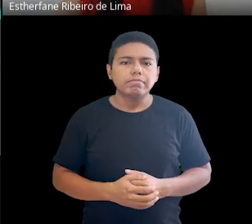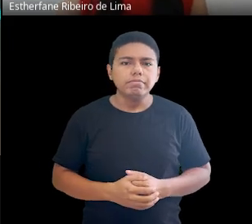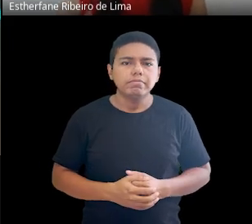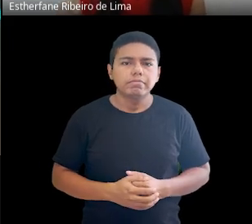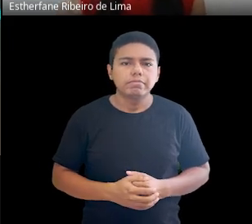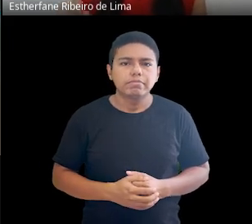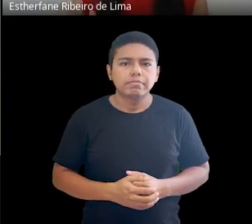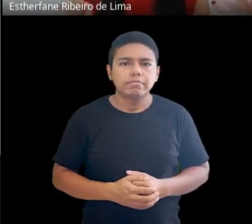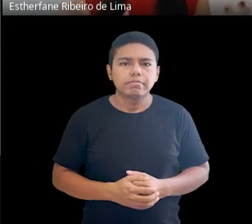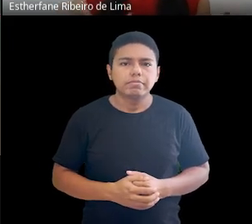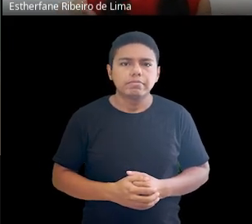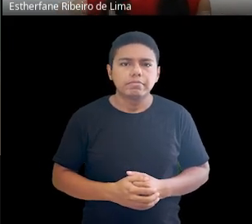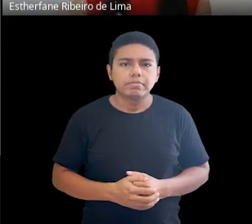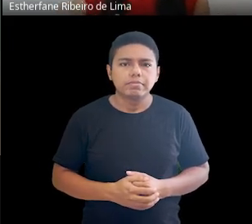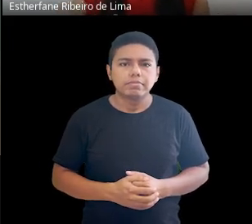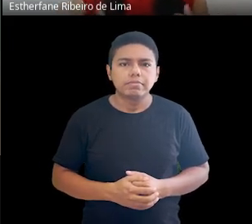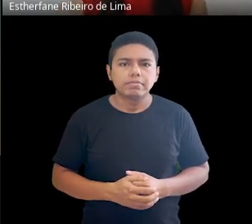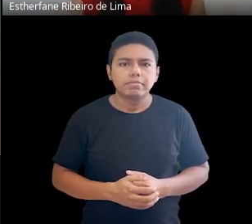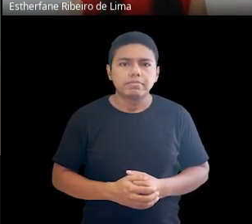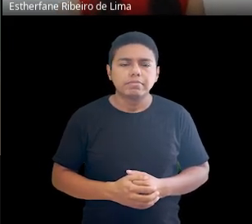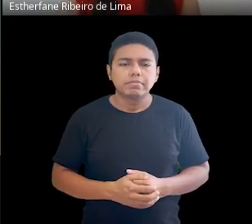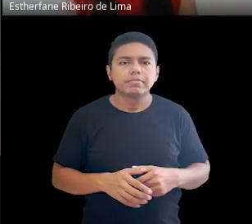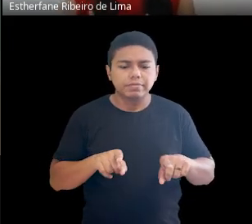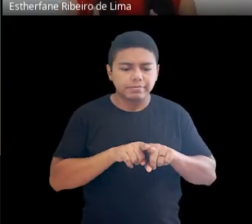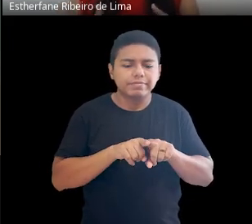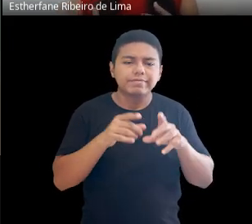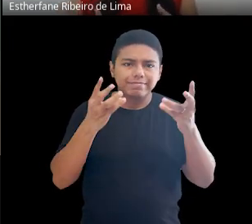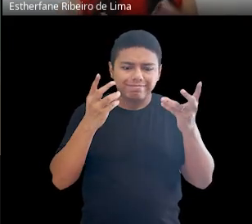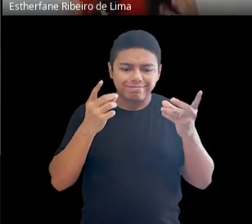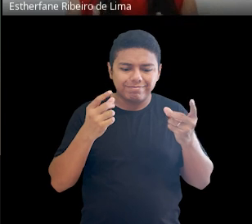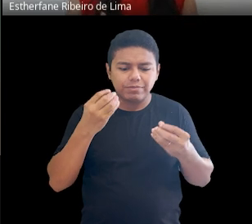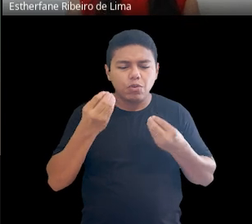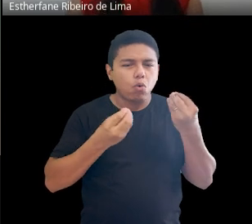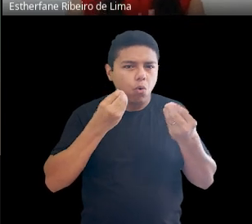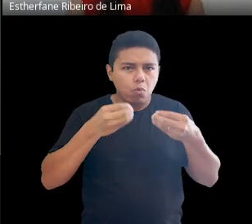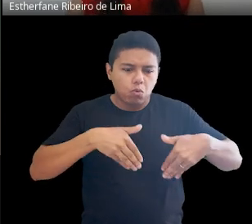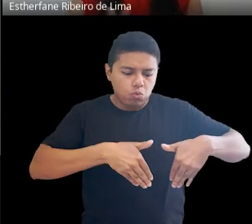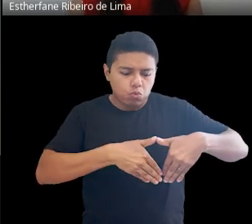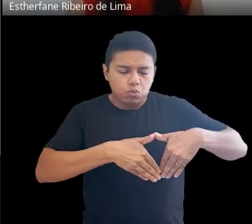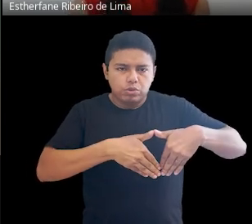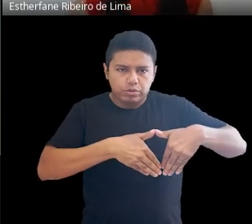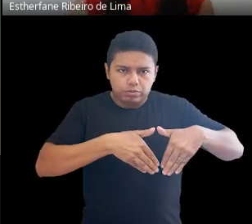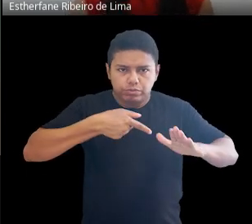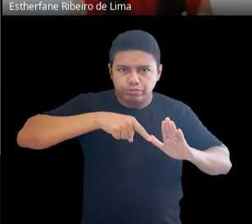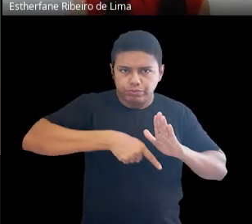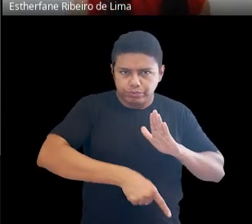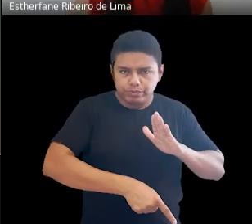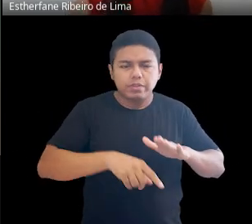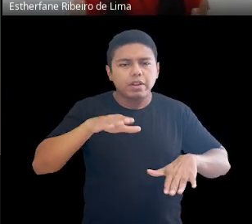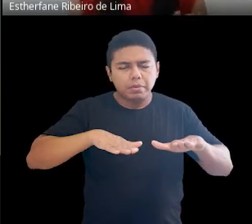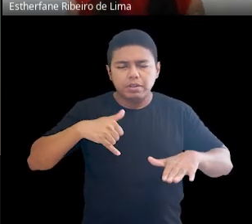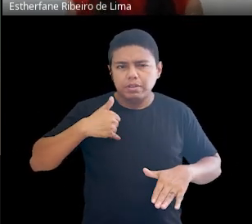Então, temos também uma medição, né, da altura de fundo de útero, que vai variar de acordo com a idade gestacional, entre